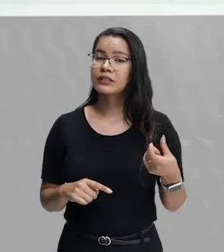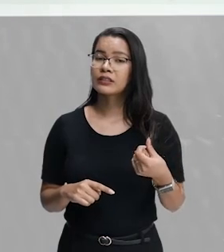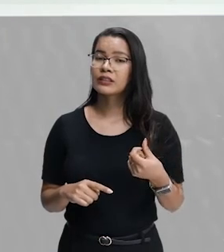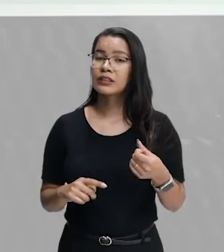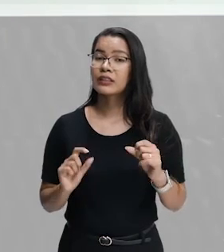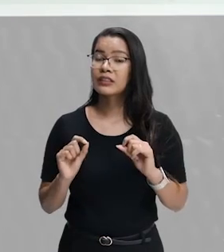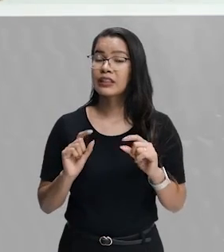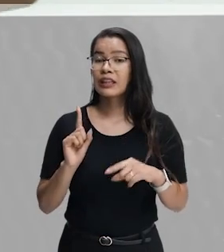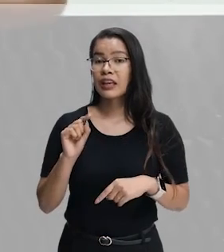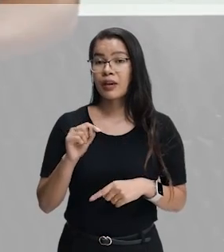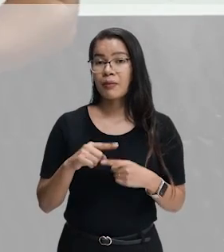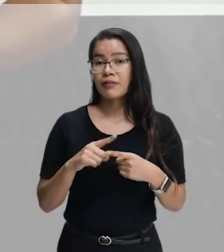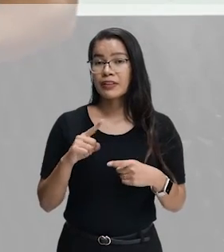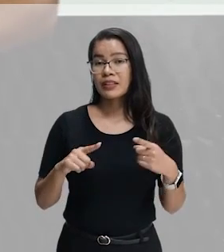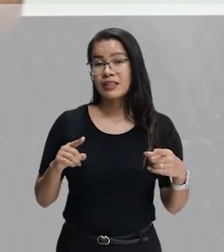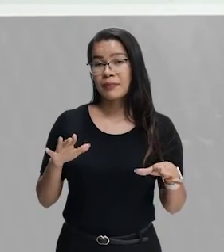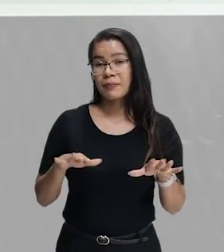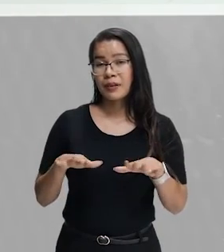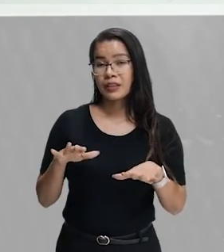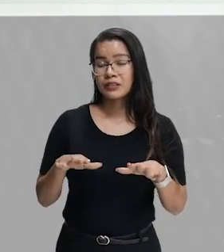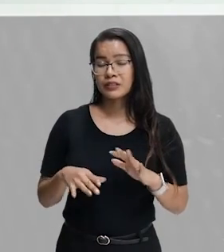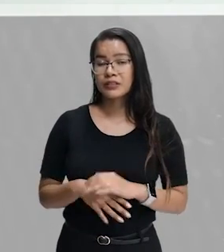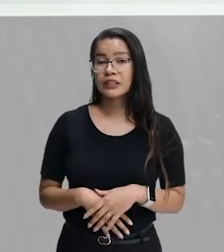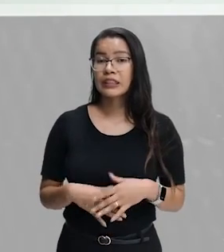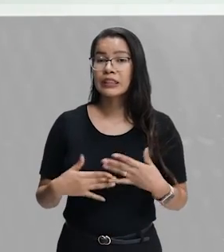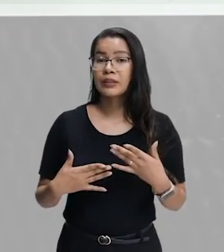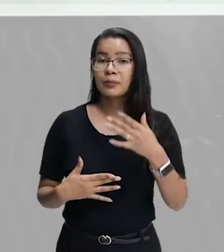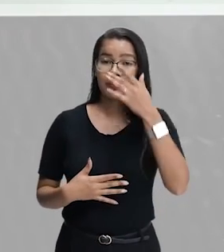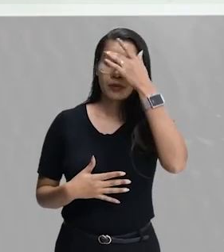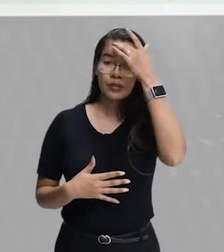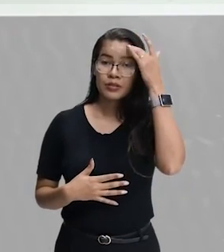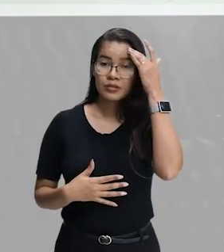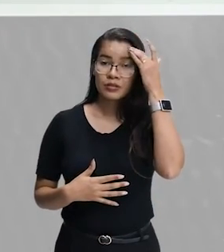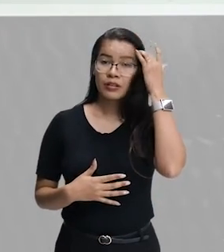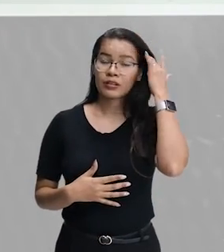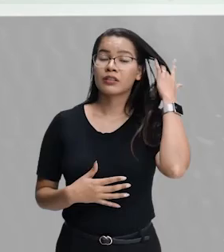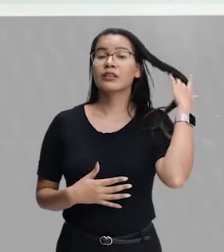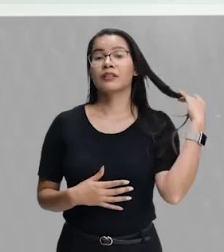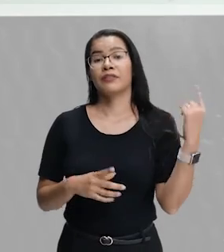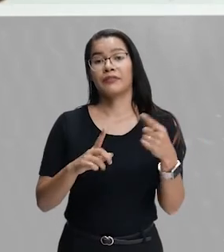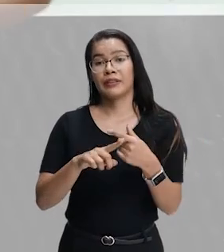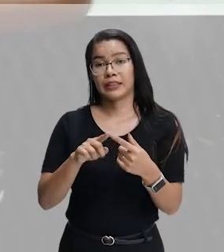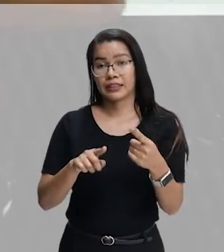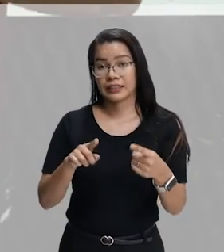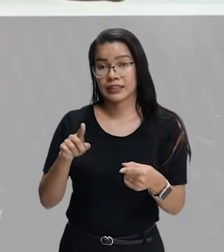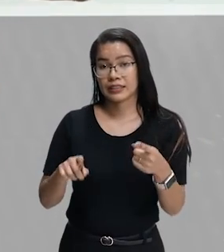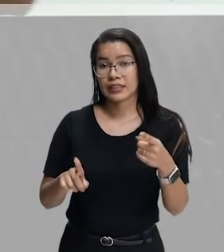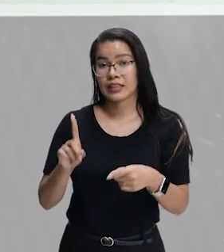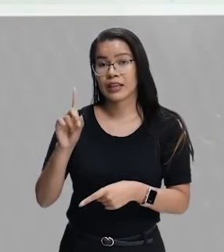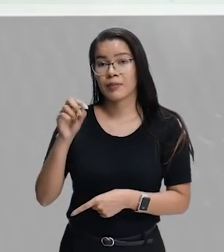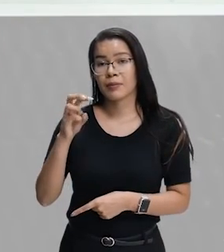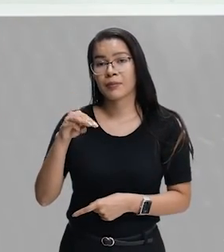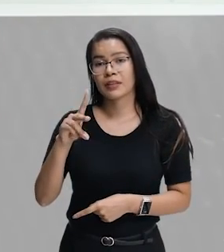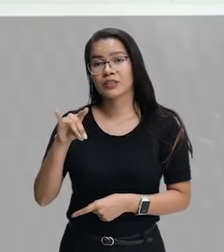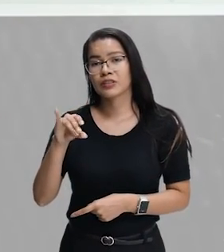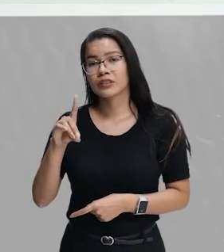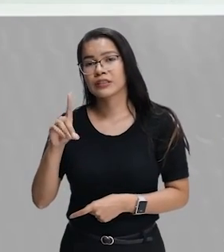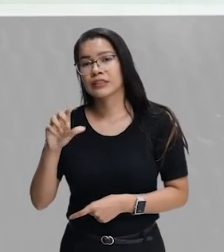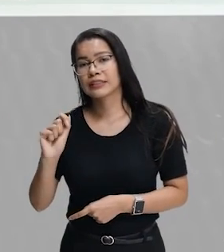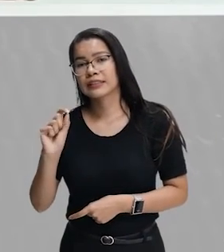27,6, que é uma variância aí média, certo? Então, pessoal, variância é uma medida que